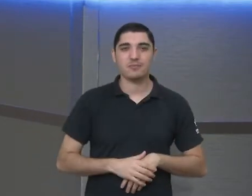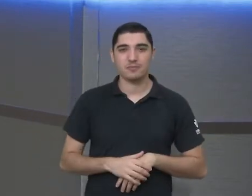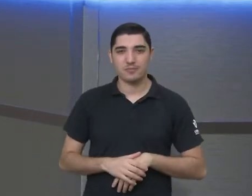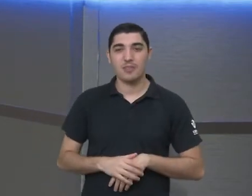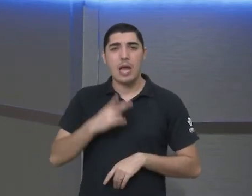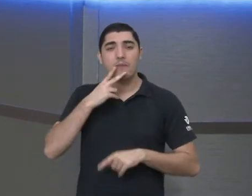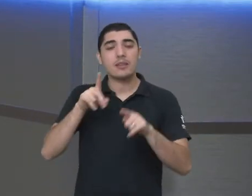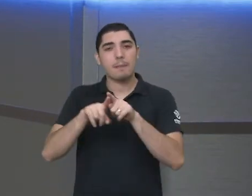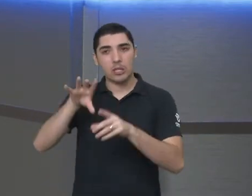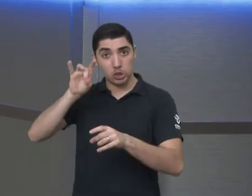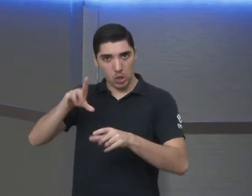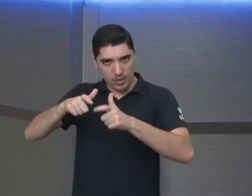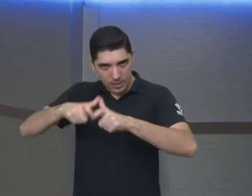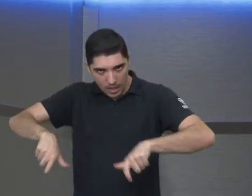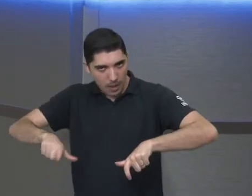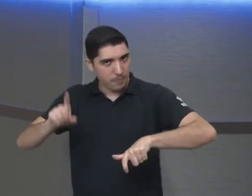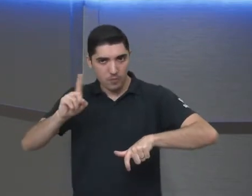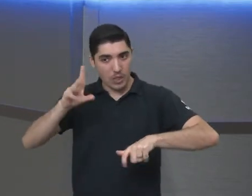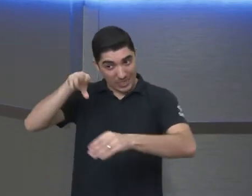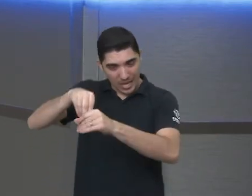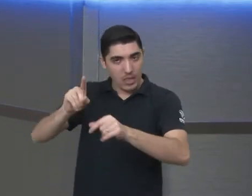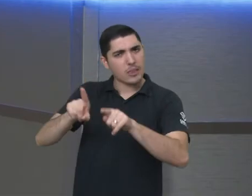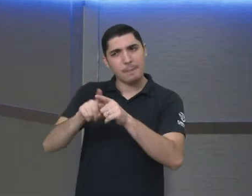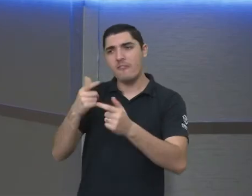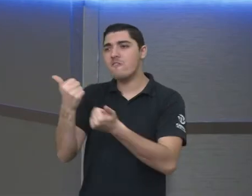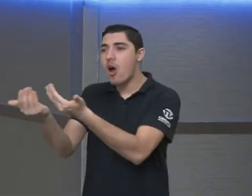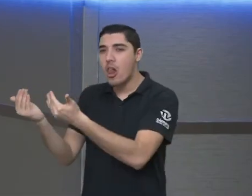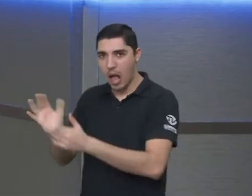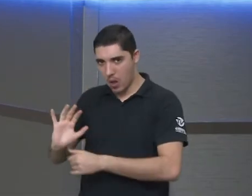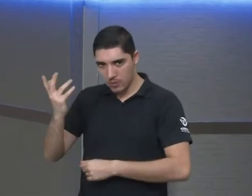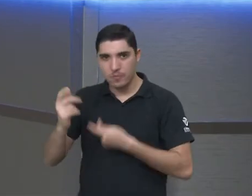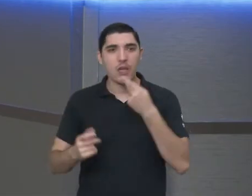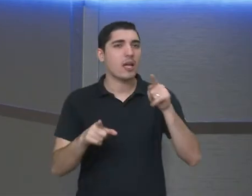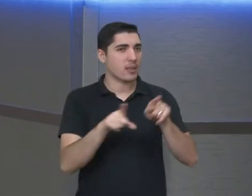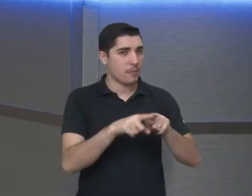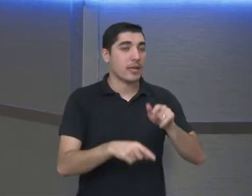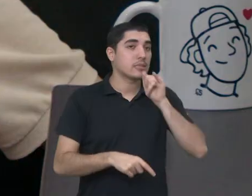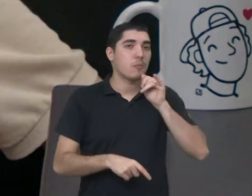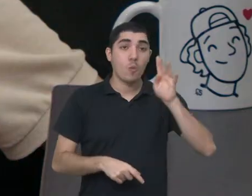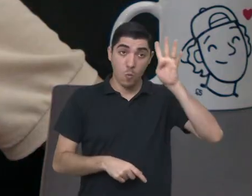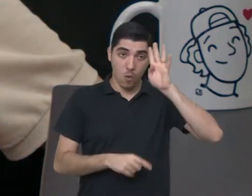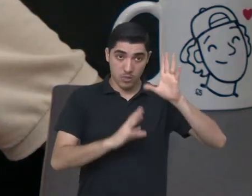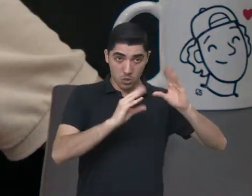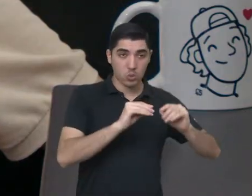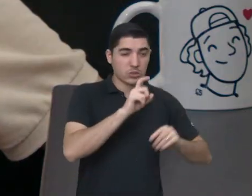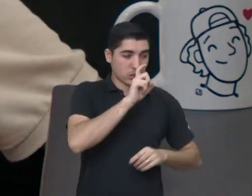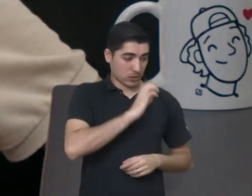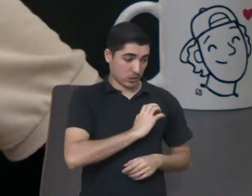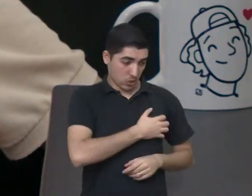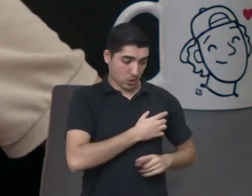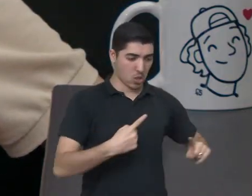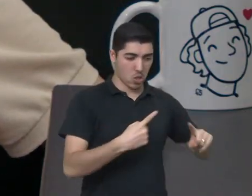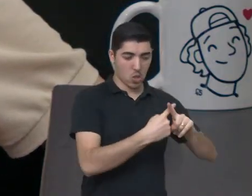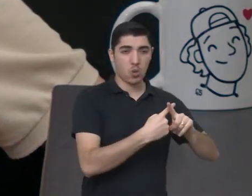tal. Ele pegou e ouviu. Eu fiz de propósito. Você fez de propósito, eu fiz de propósito. Fiz para ele ouvir mesmo,